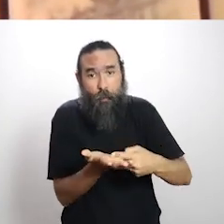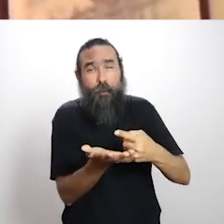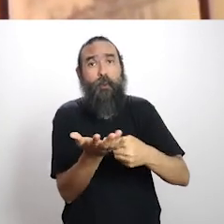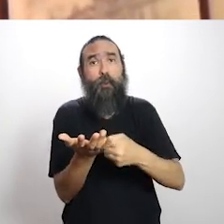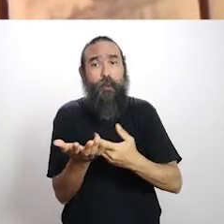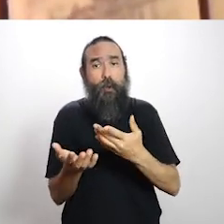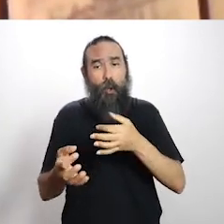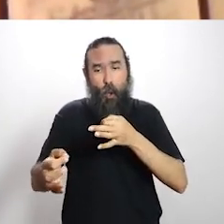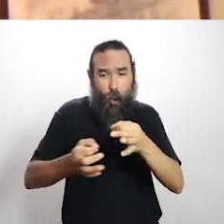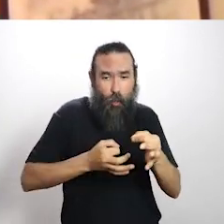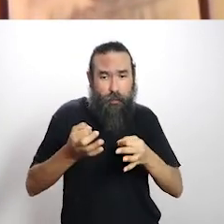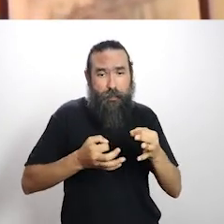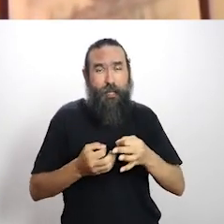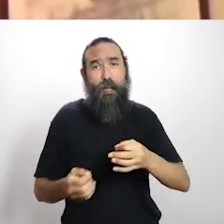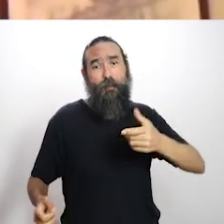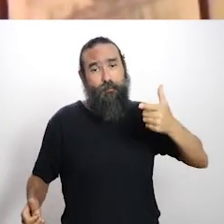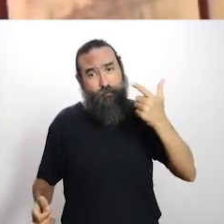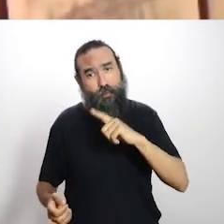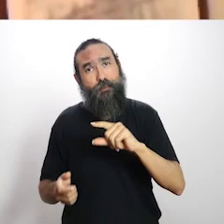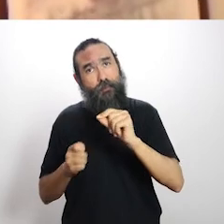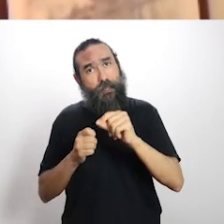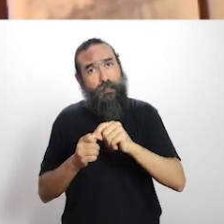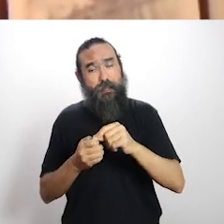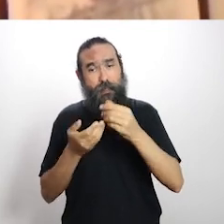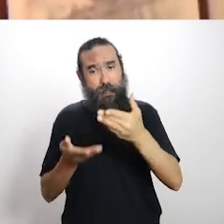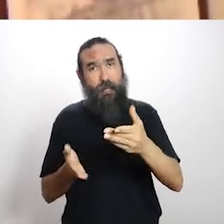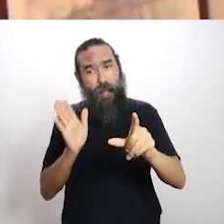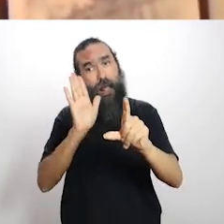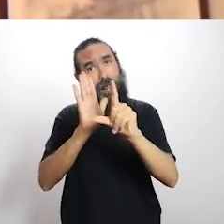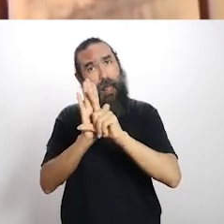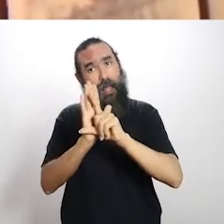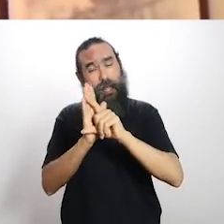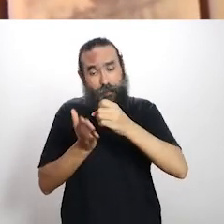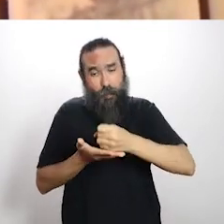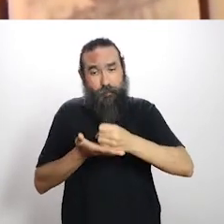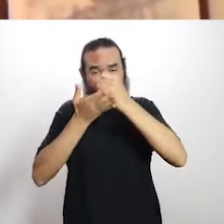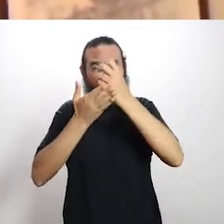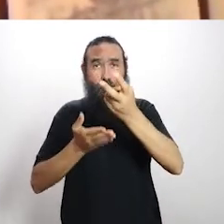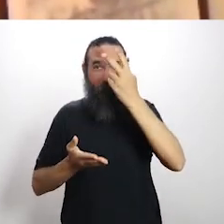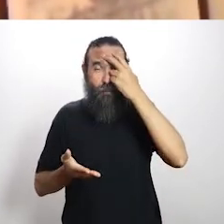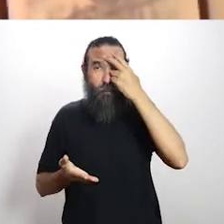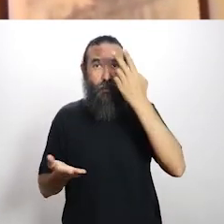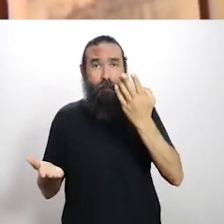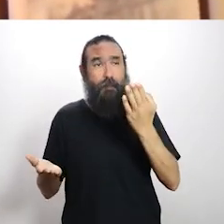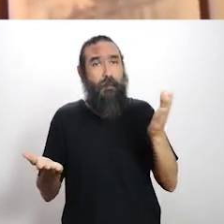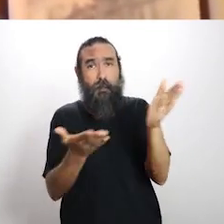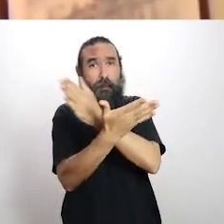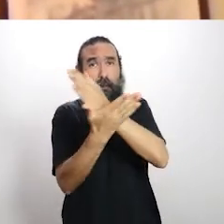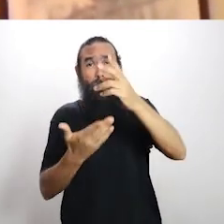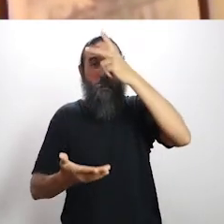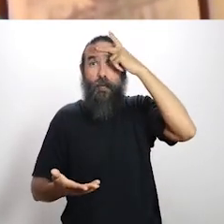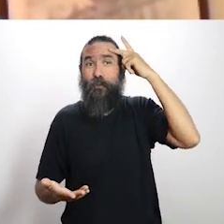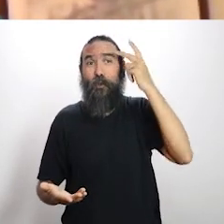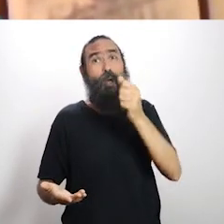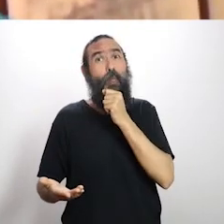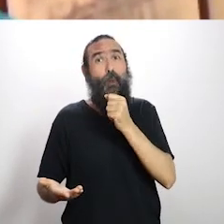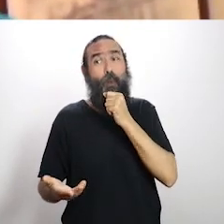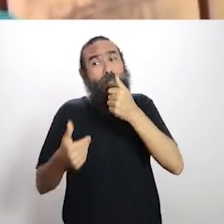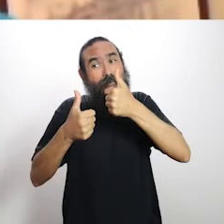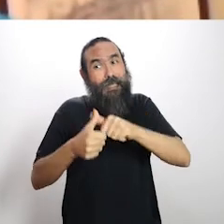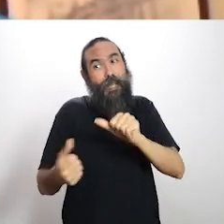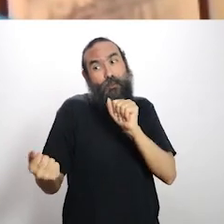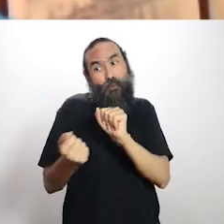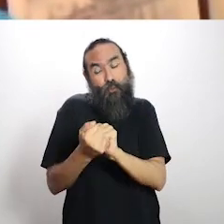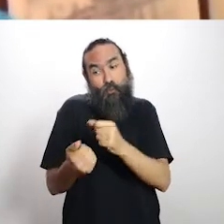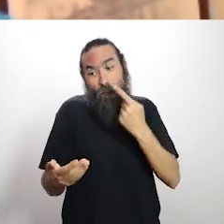Congresso e com recursos consideráveis não é pouco os 3 bilhões de reais significam